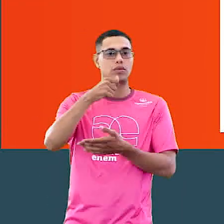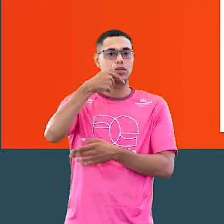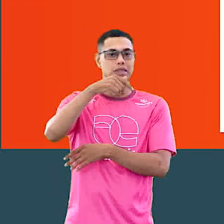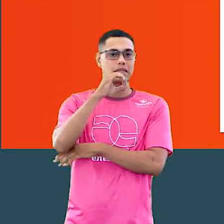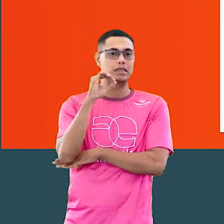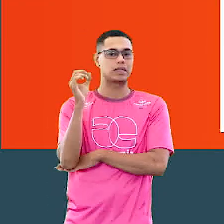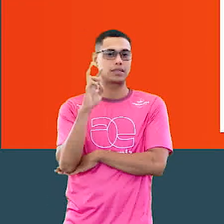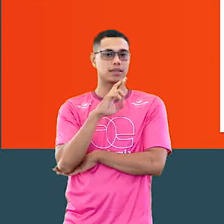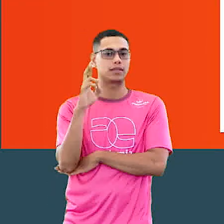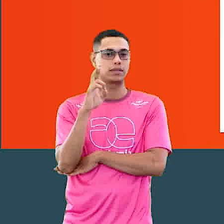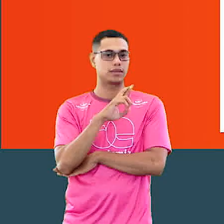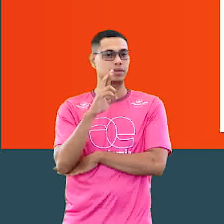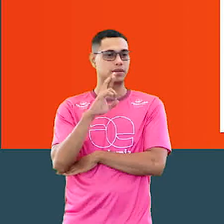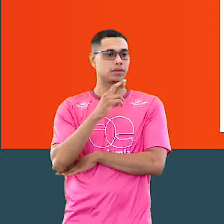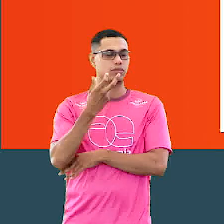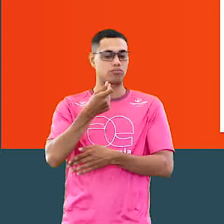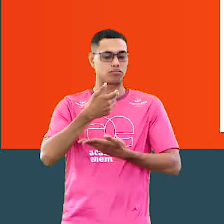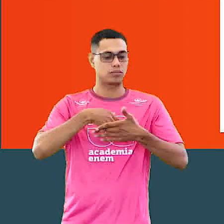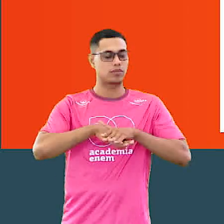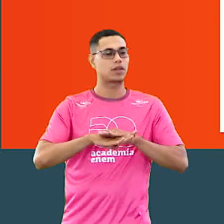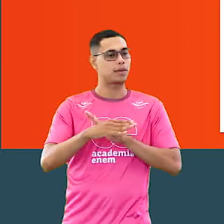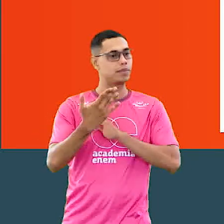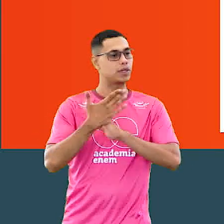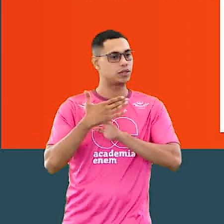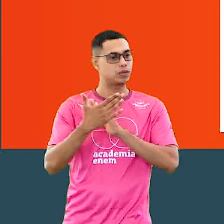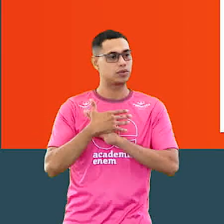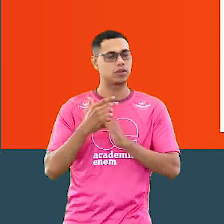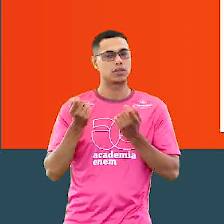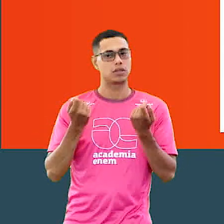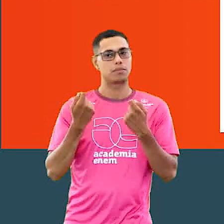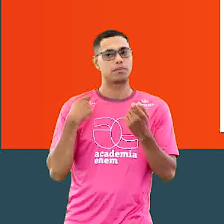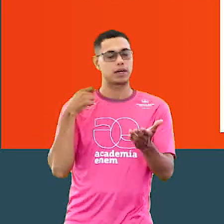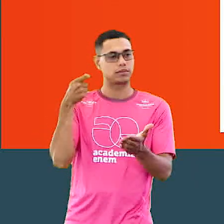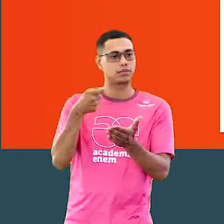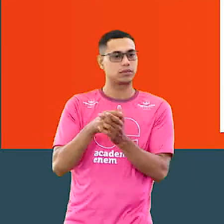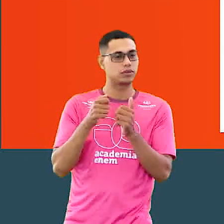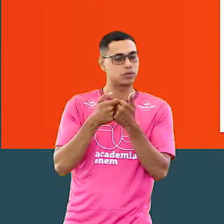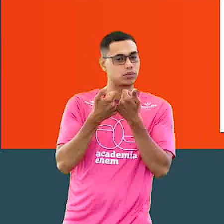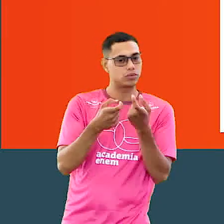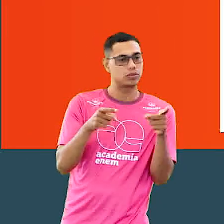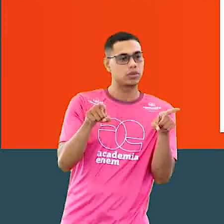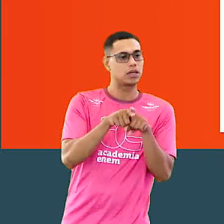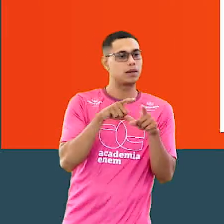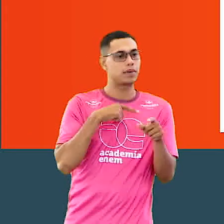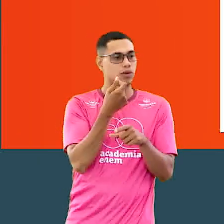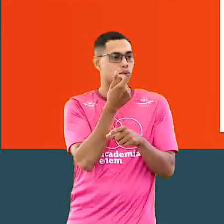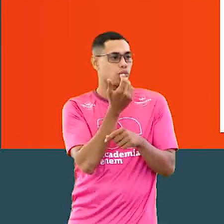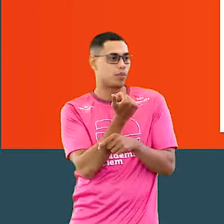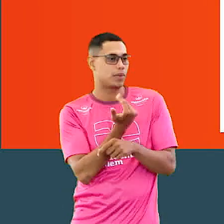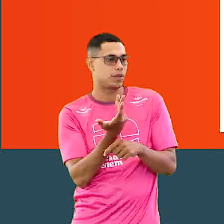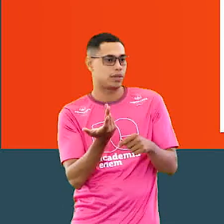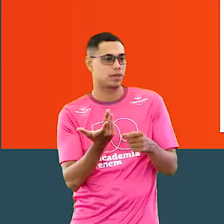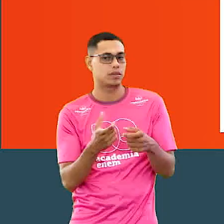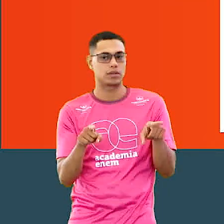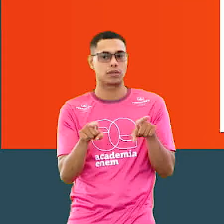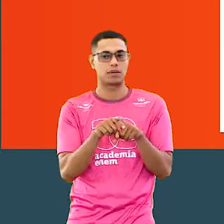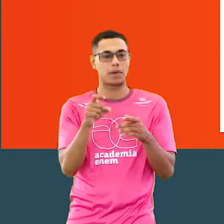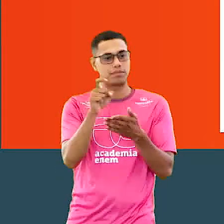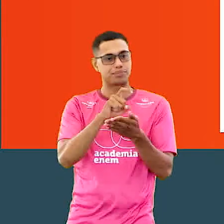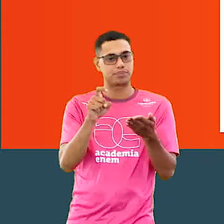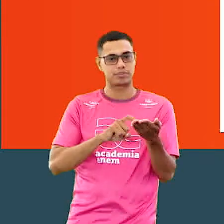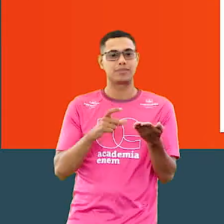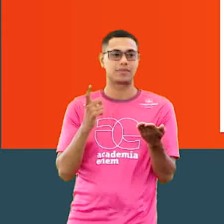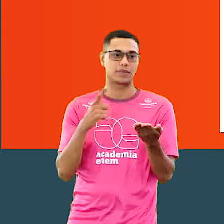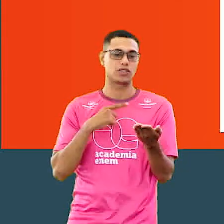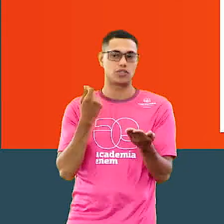ajuda? Ajuda, né? Pagar transporte, um pouquinho da alimentação, xerox, que a gente sabe